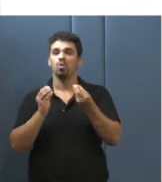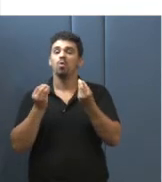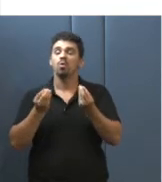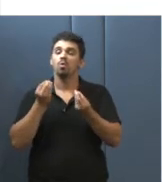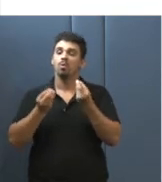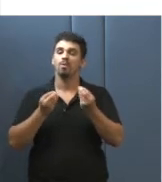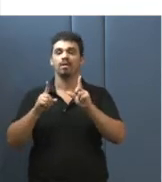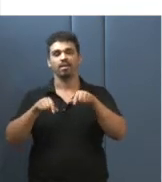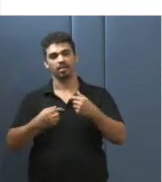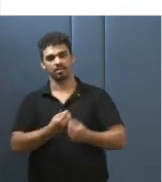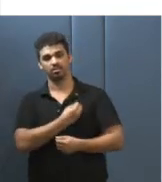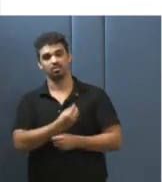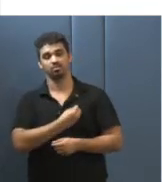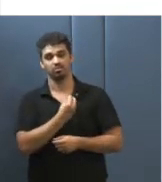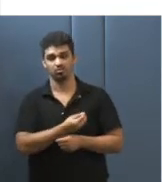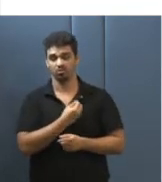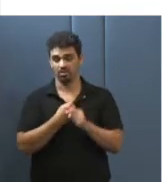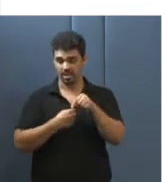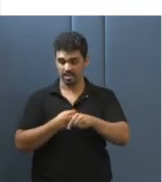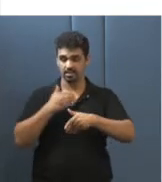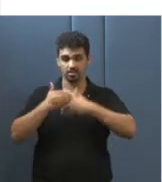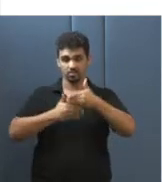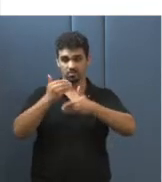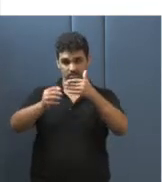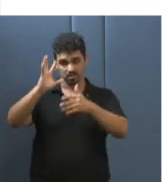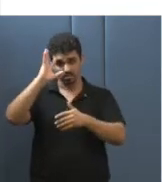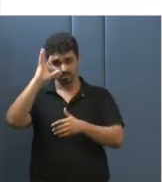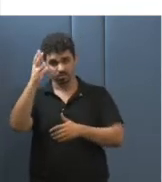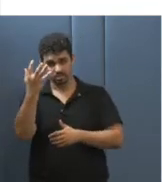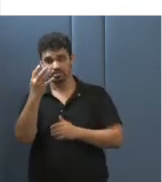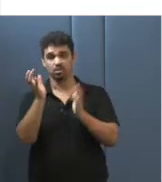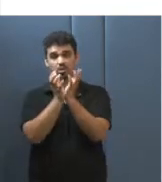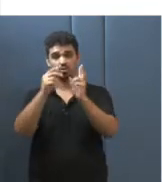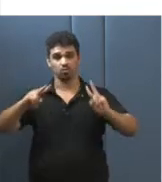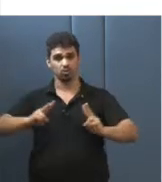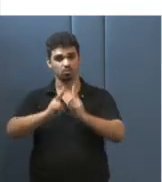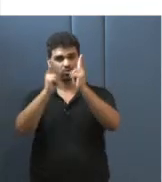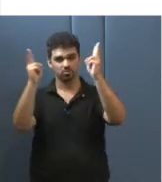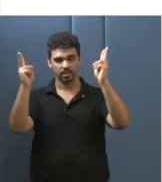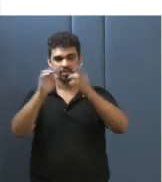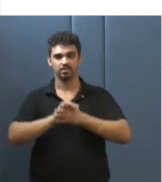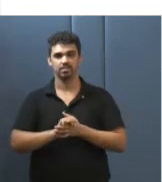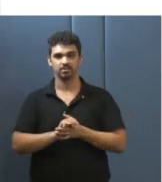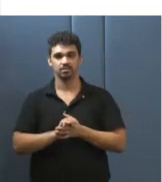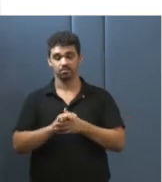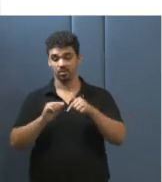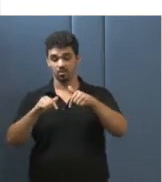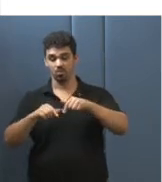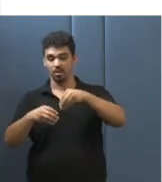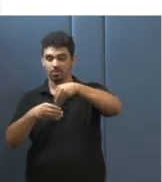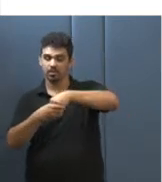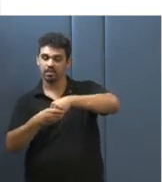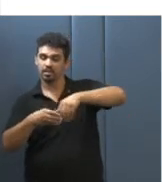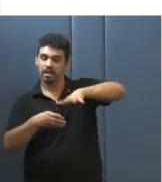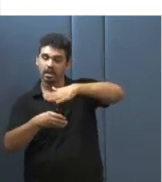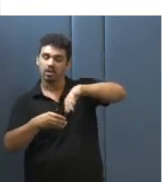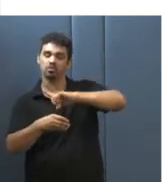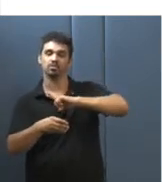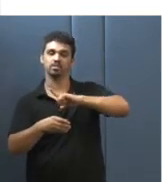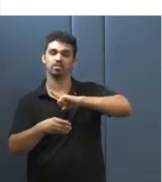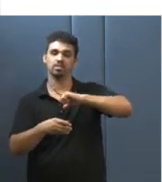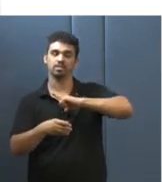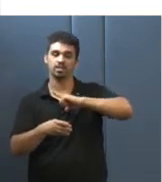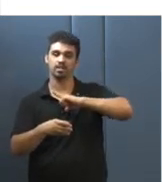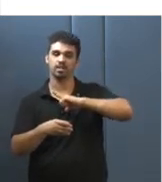do Clube de Paris, como funciona o processo decisório no âmbito do Clube de Paris. No âmbito interno, você tem a internalização